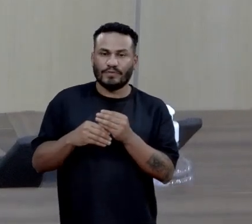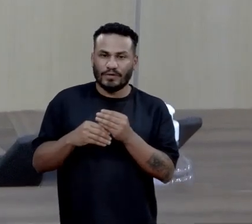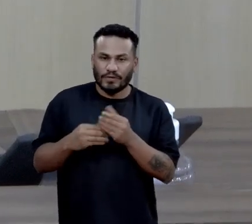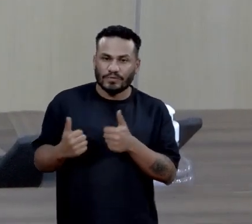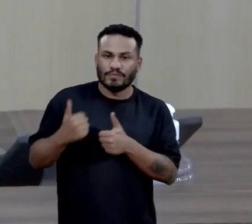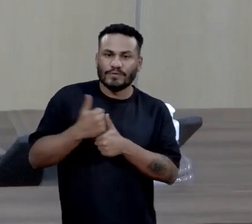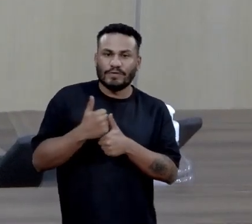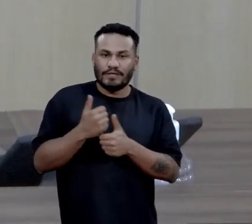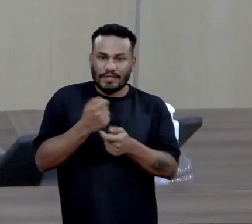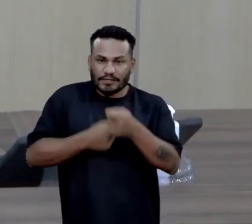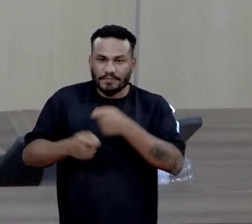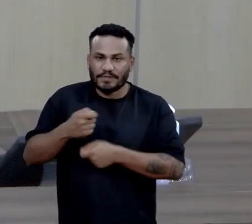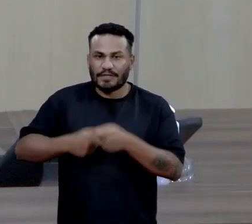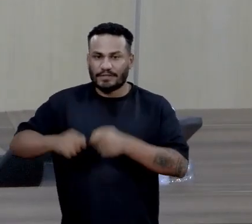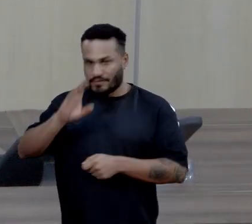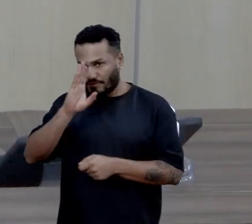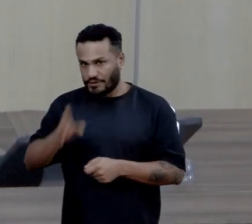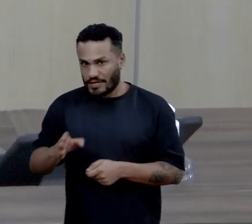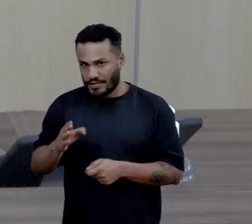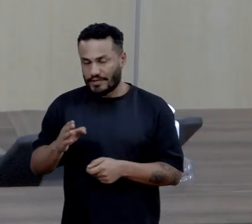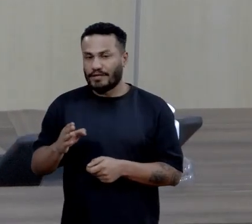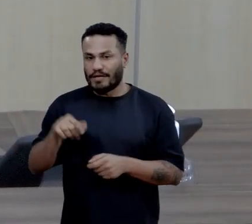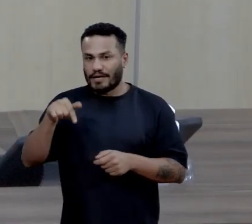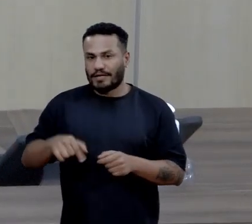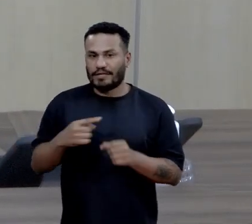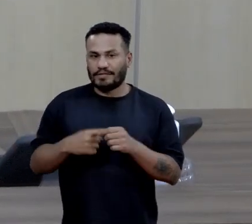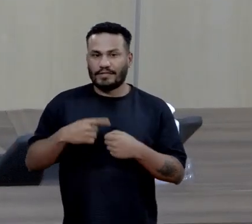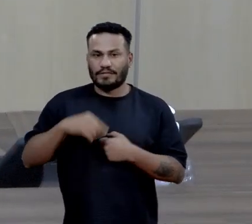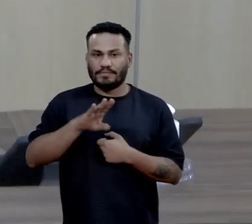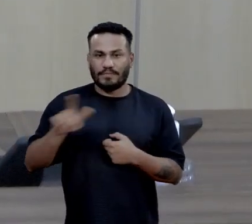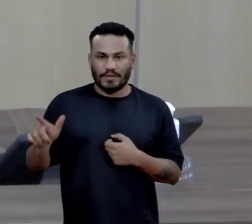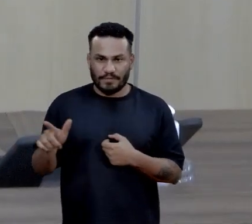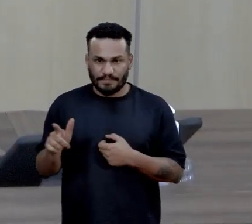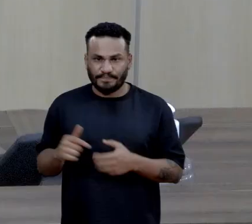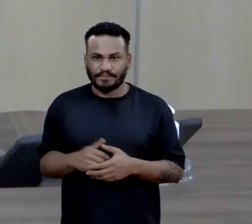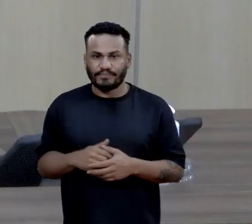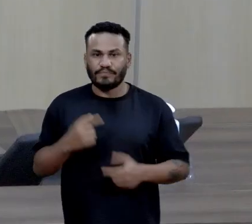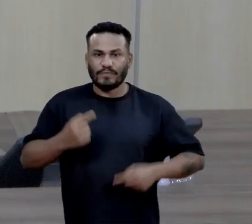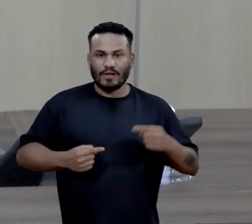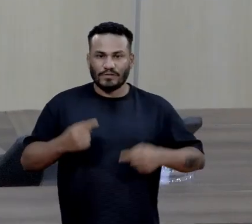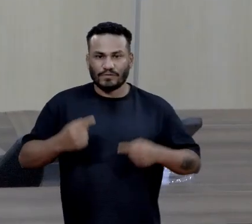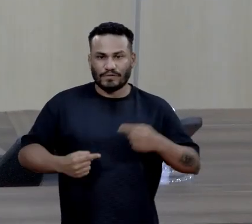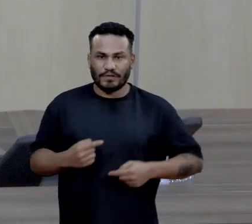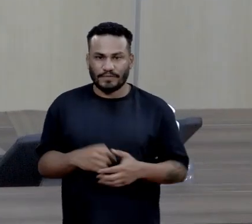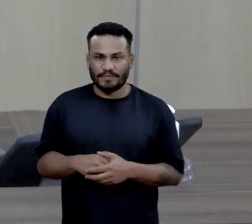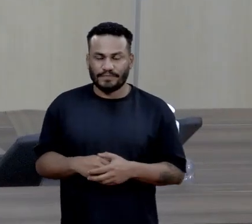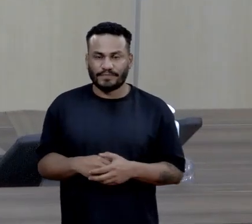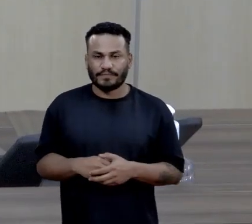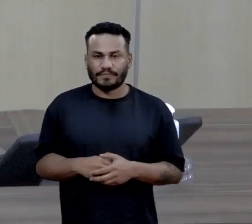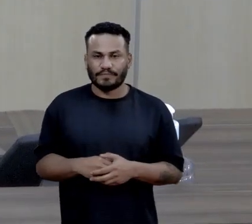no orçamento da administração direta e indireta do município de Blumenau. Em discussão.